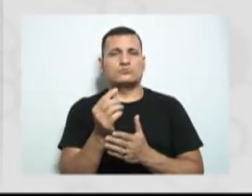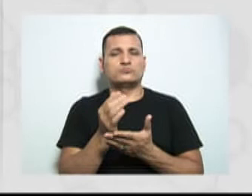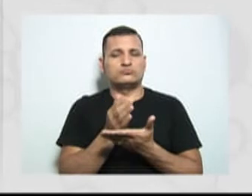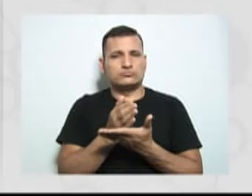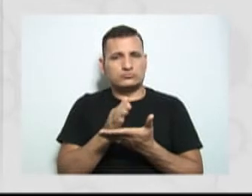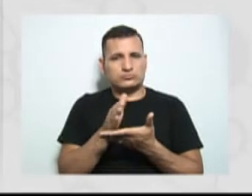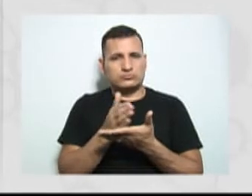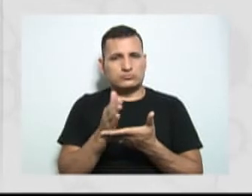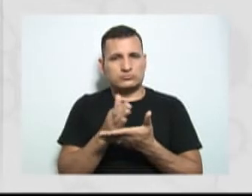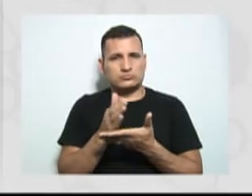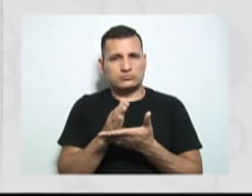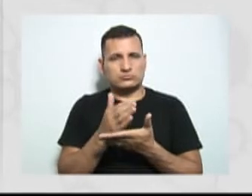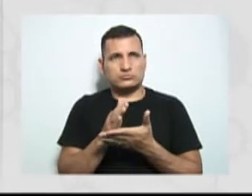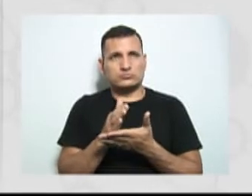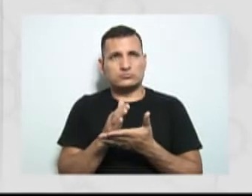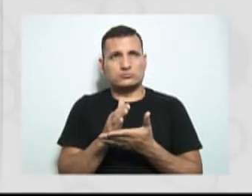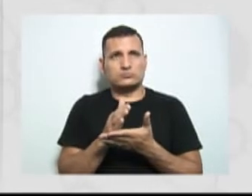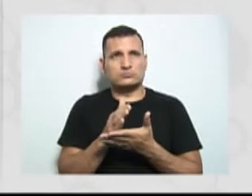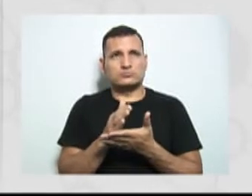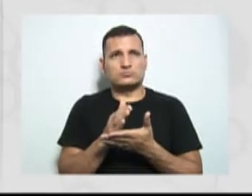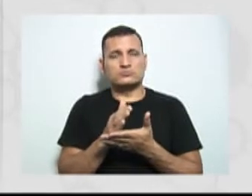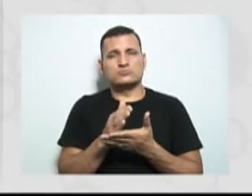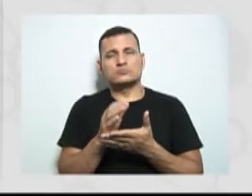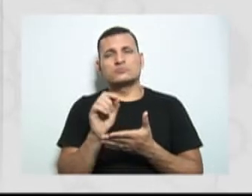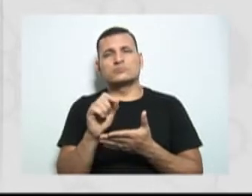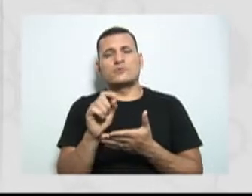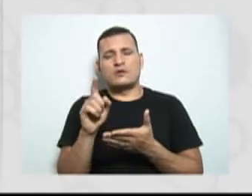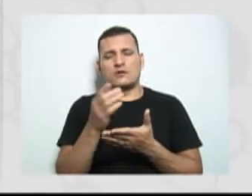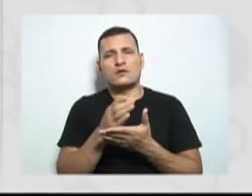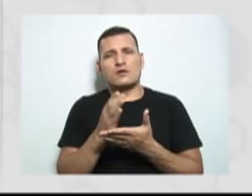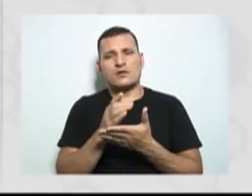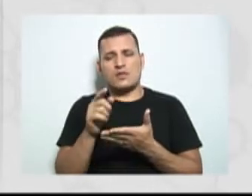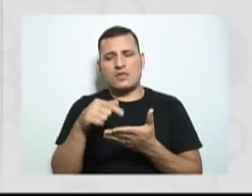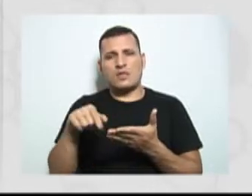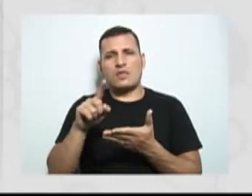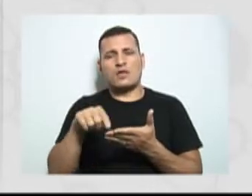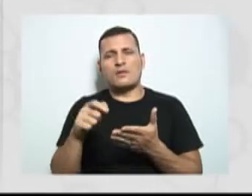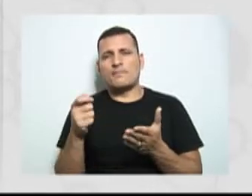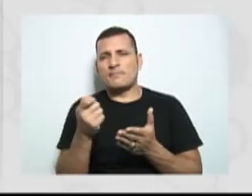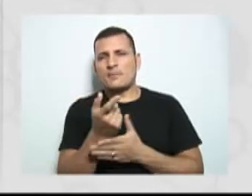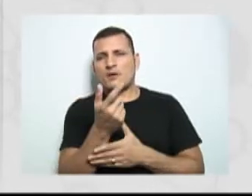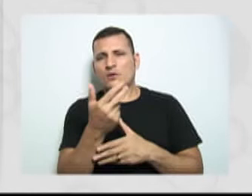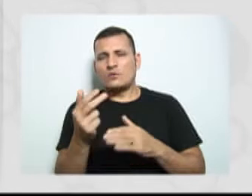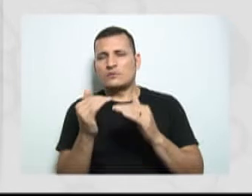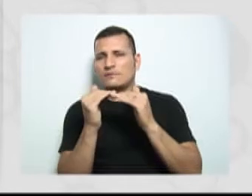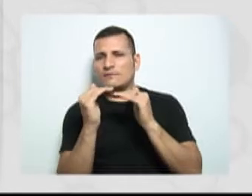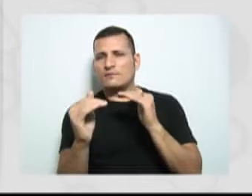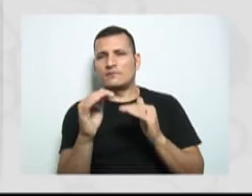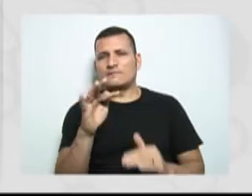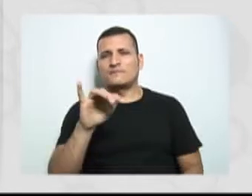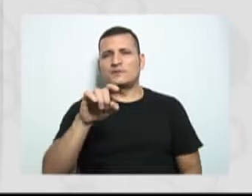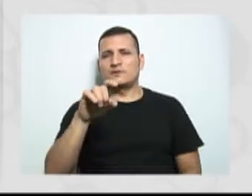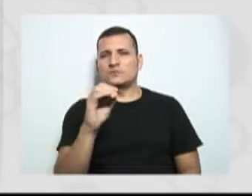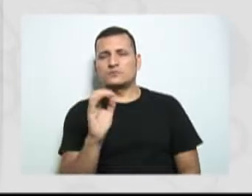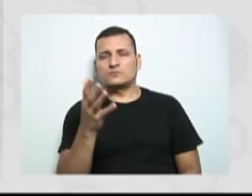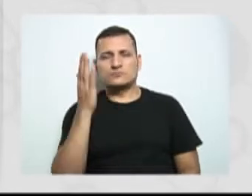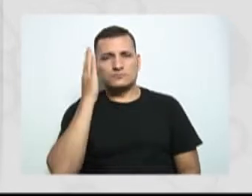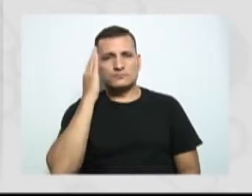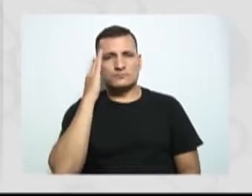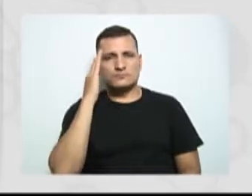ou seja, os ingressos que nós temos para pagar os custos fixos, aqueles custos que nós já sabemos qual é o gasto que vai